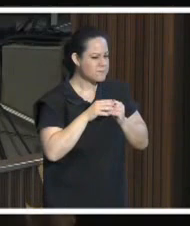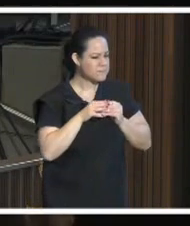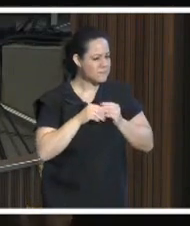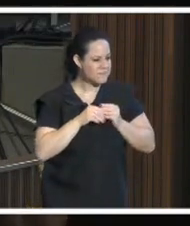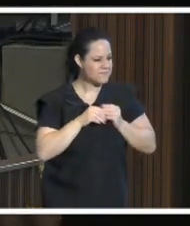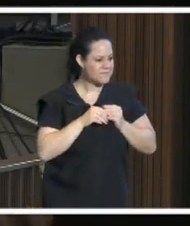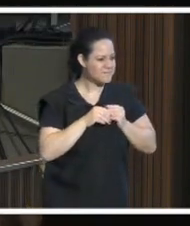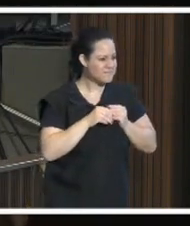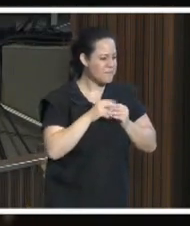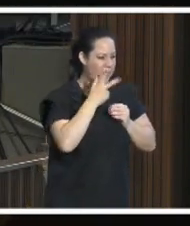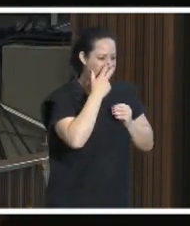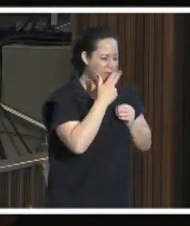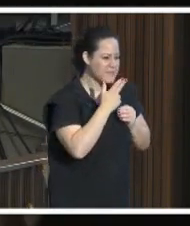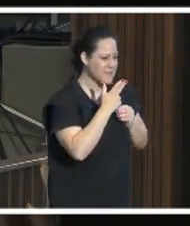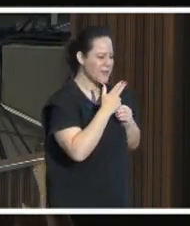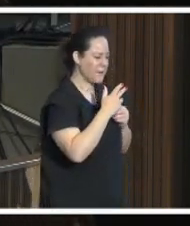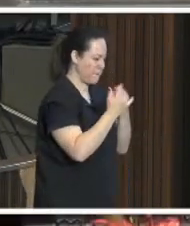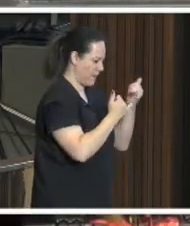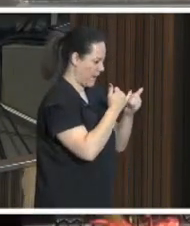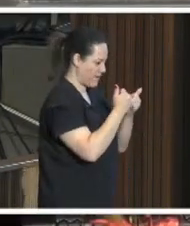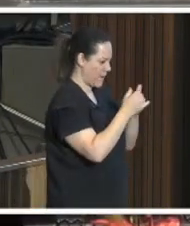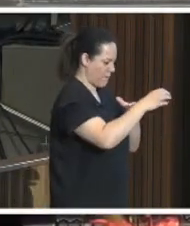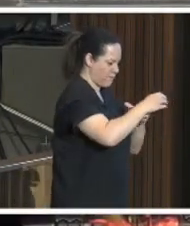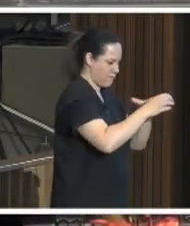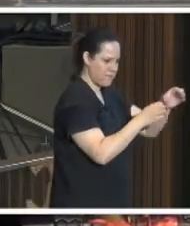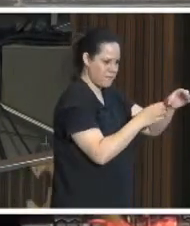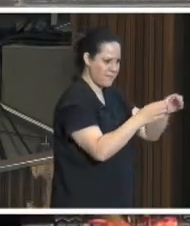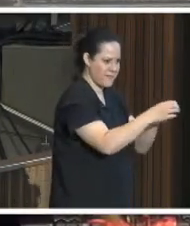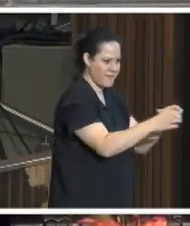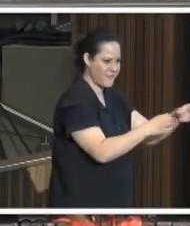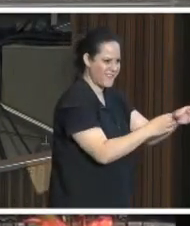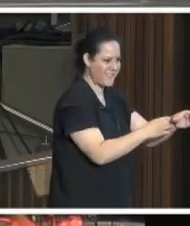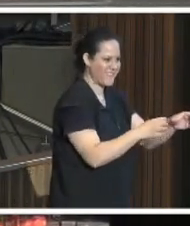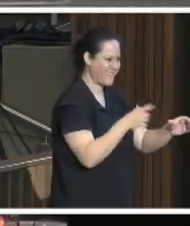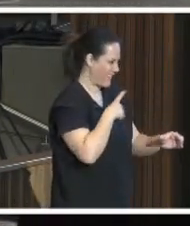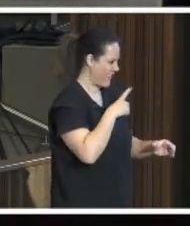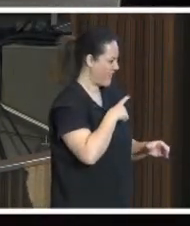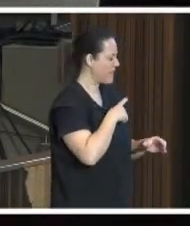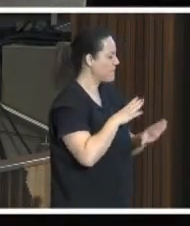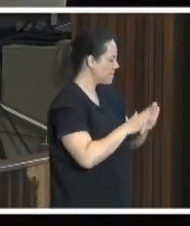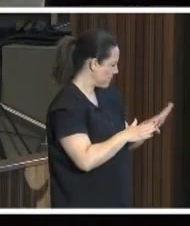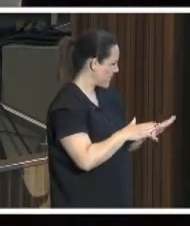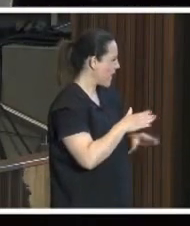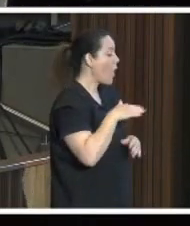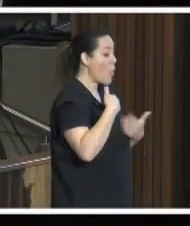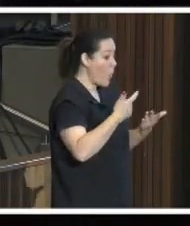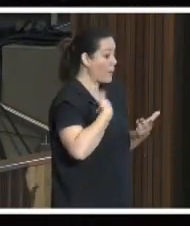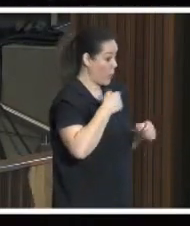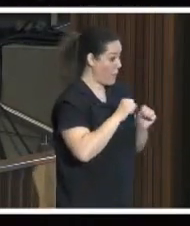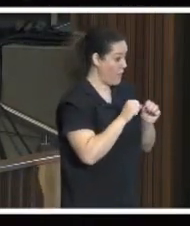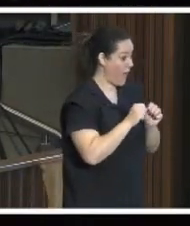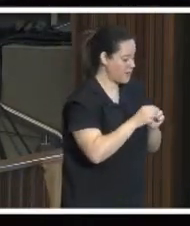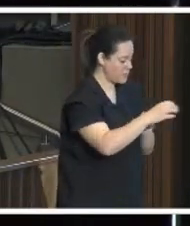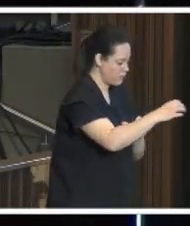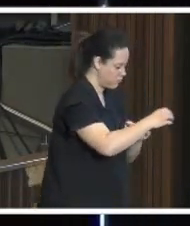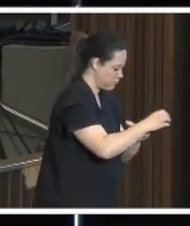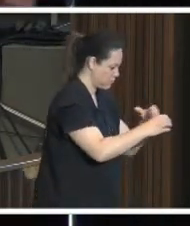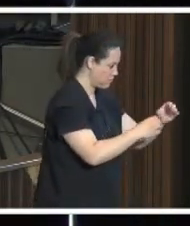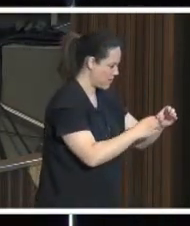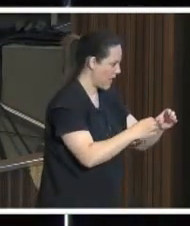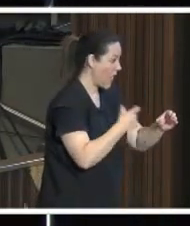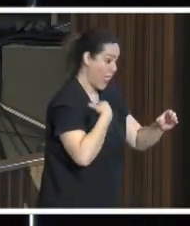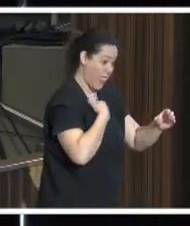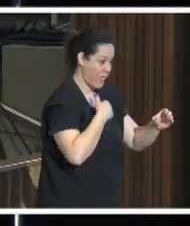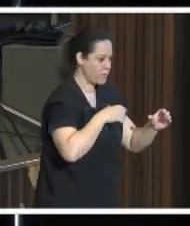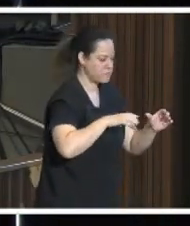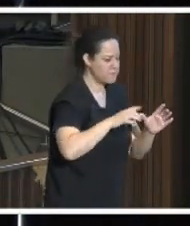um quebra-cabeça. Eu não sei você, mas quando eu construo um quebra-cabeça, eu vou separando as peças. Eu não sei se